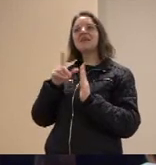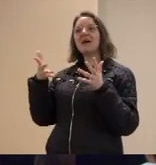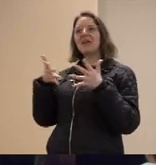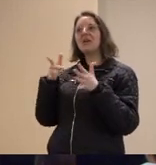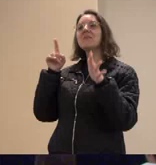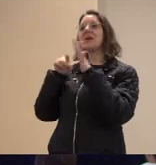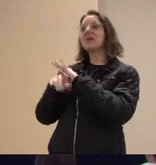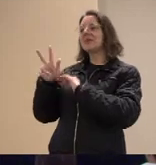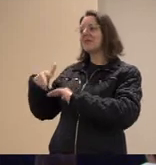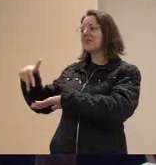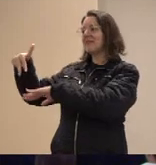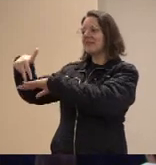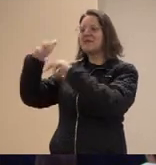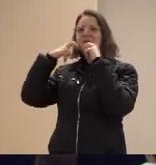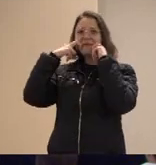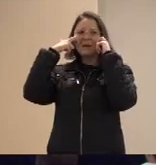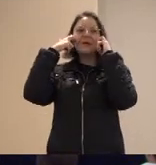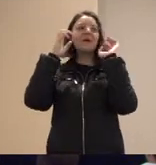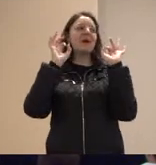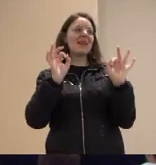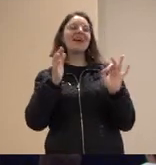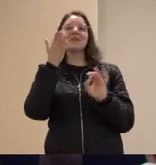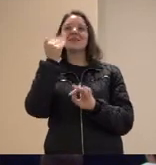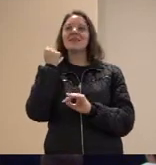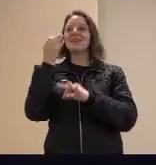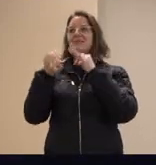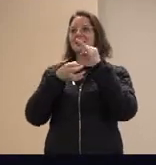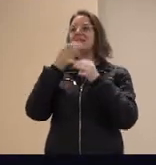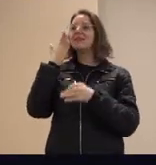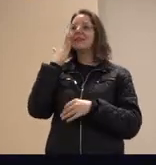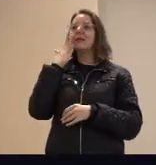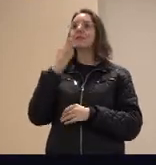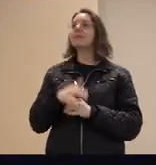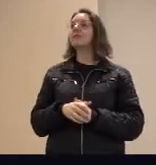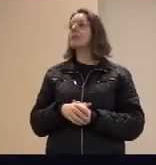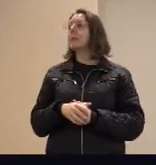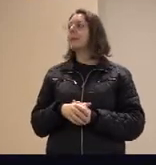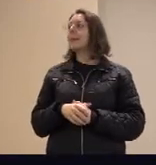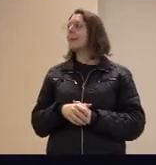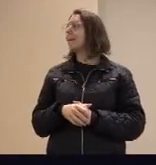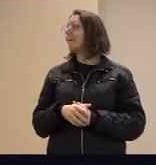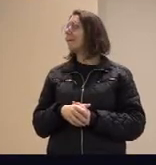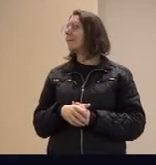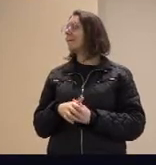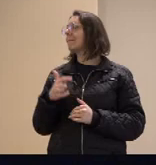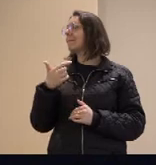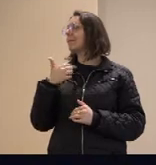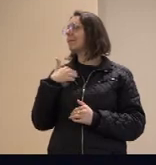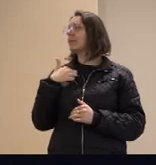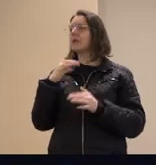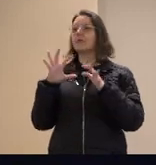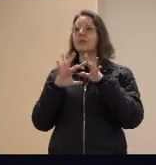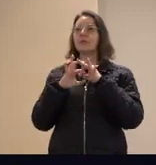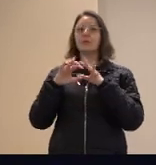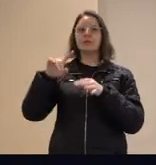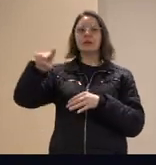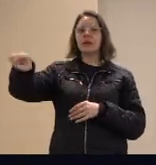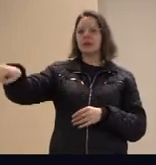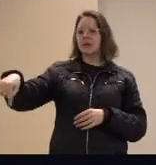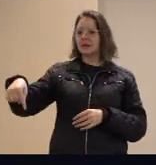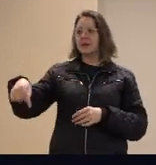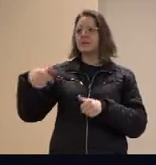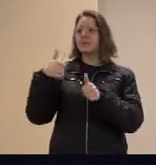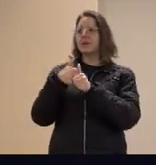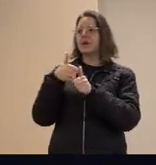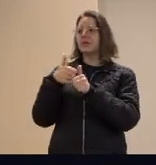cheio de comentários, a gente sabe como é que está. Então, eu vou disponibilizar aqui, e dá para vir mais aqui pertinho